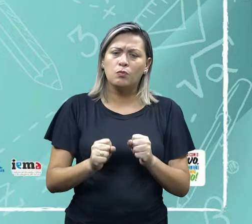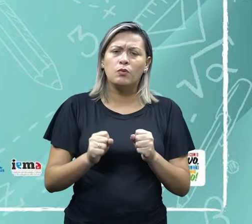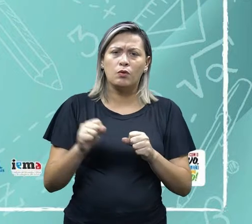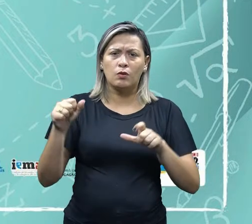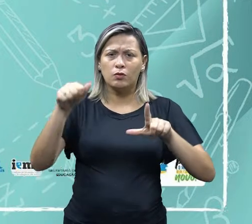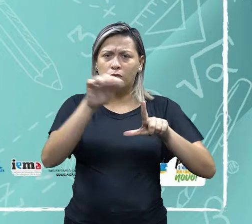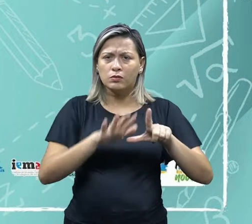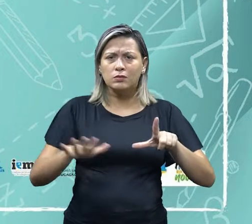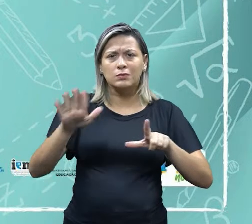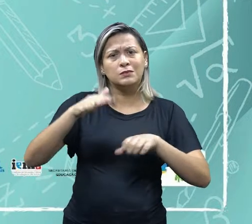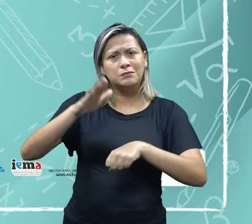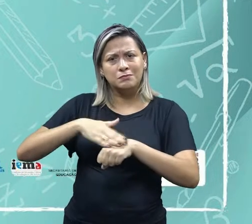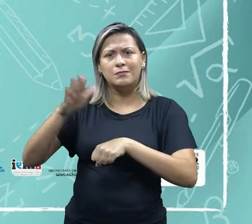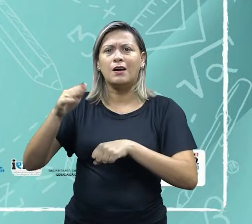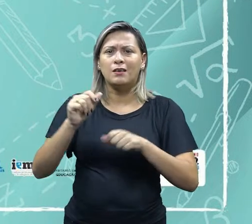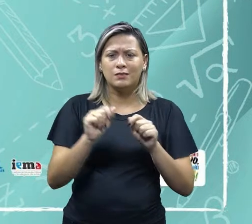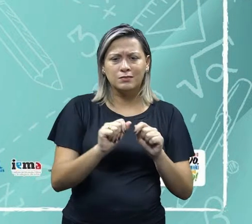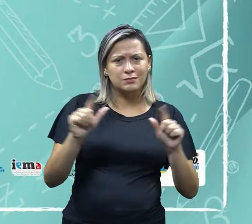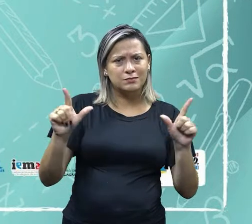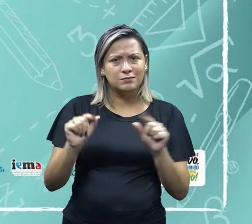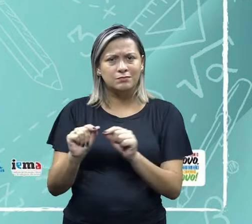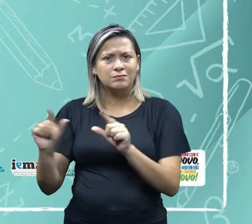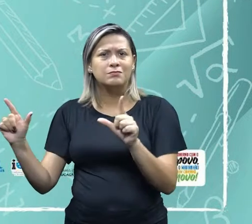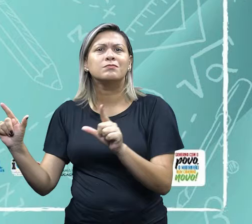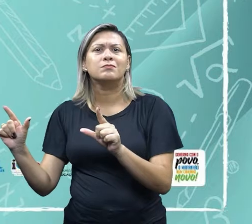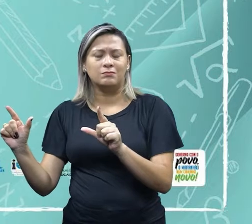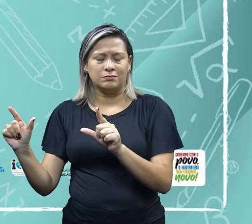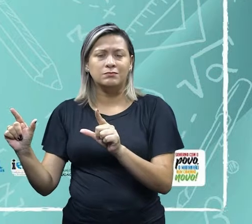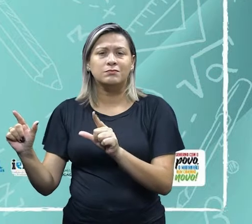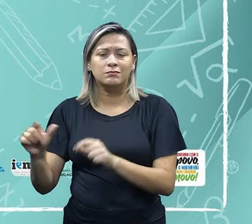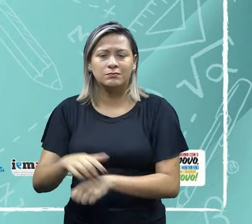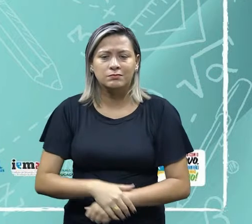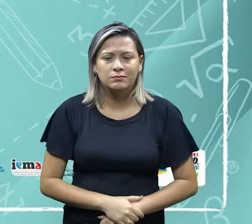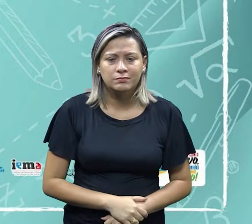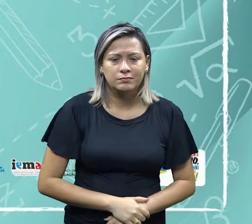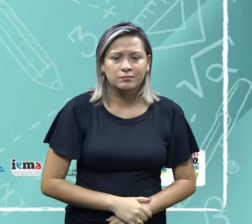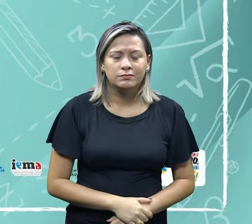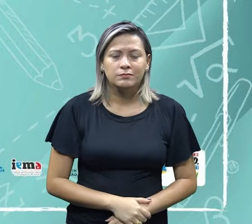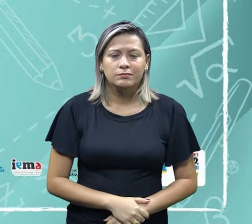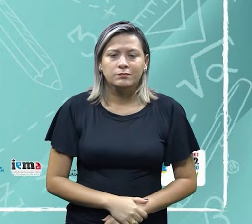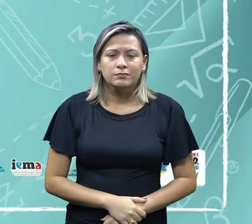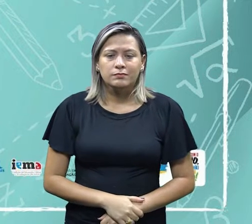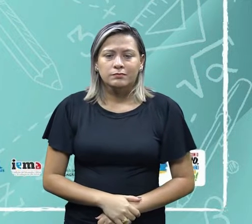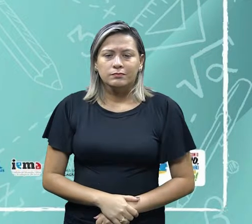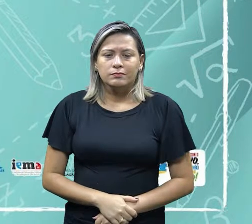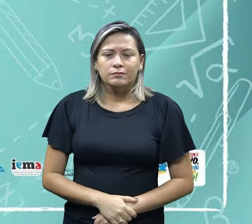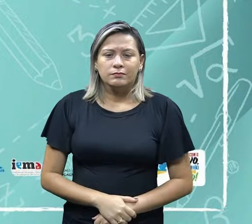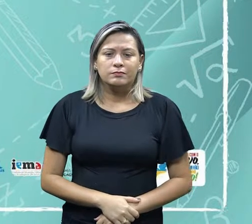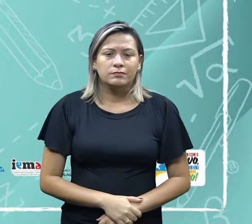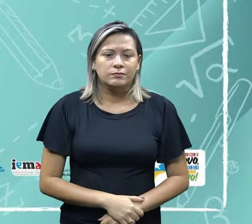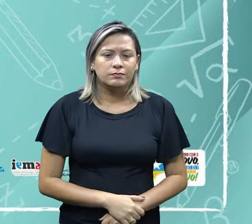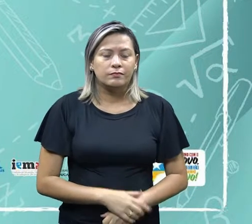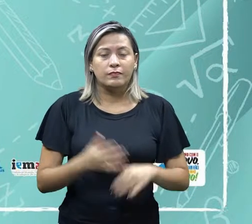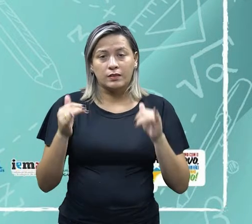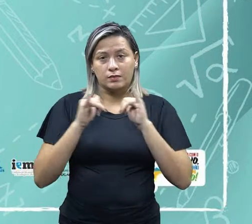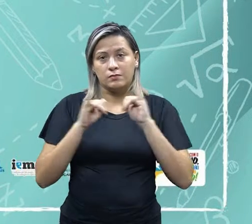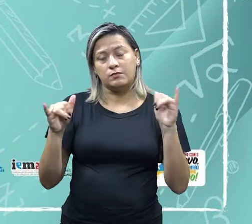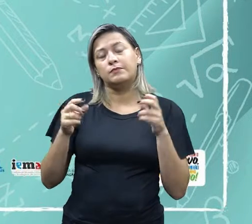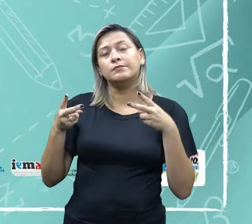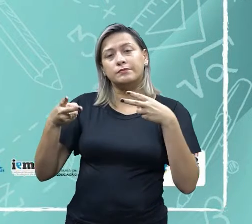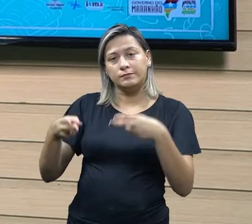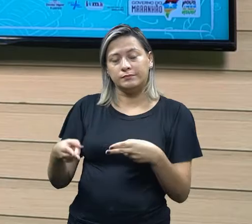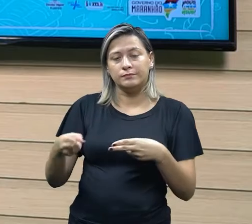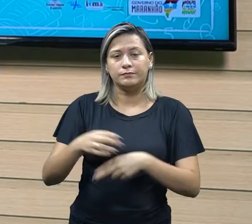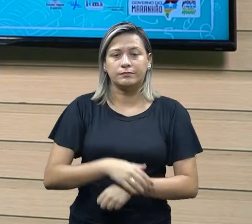mais layouts, ou seja, mais Paper Space. Ó, o layout e o Paper Space são as mesmas